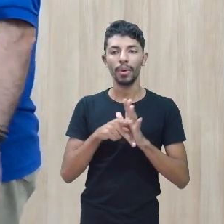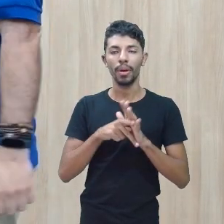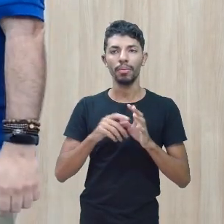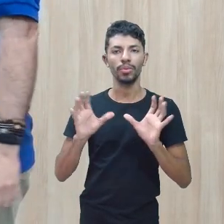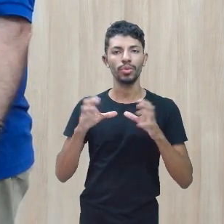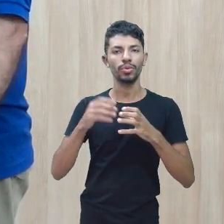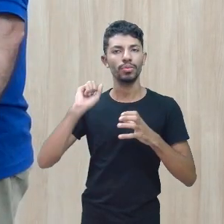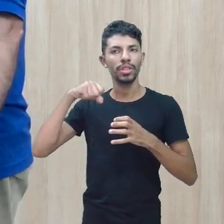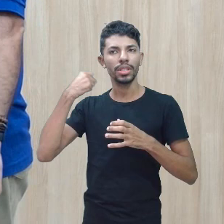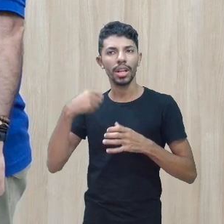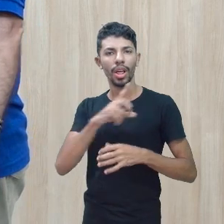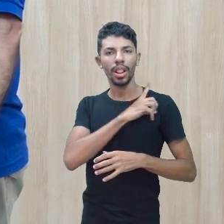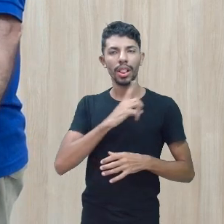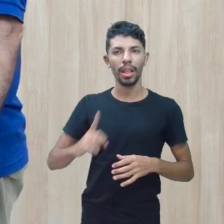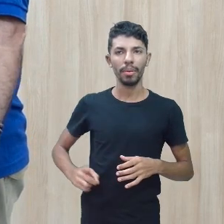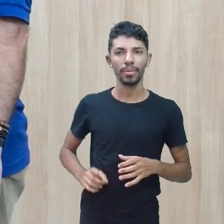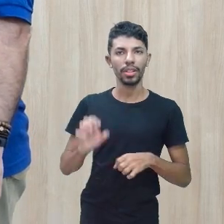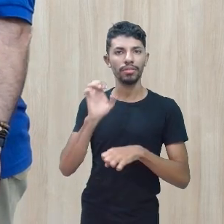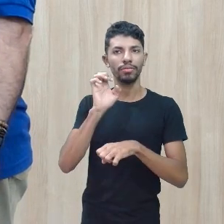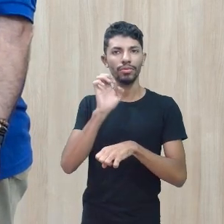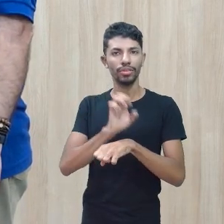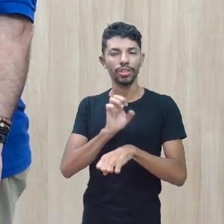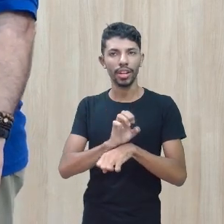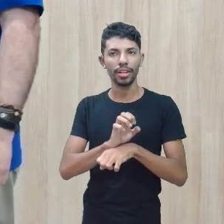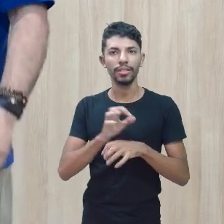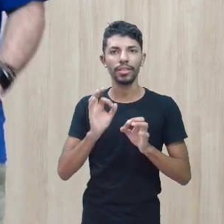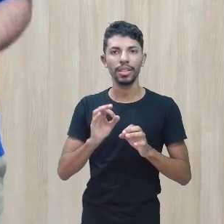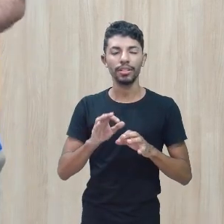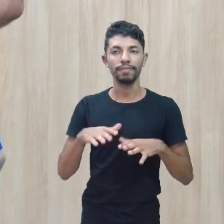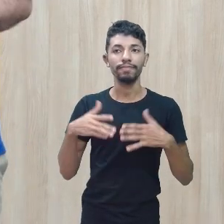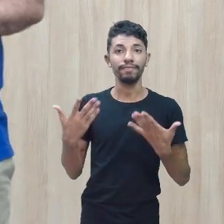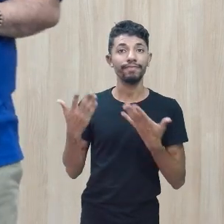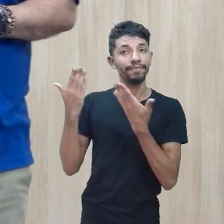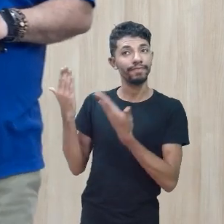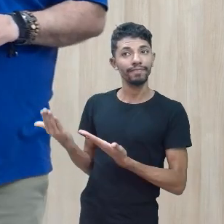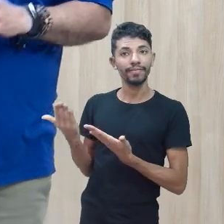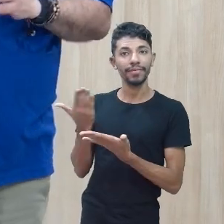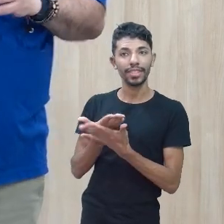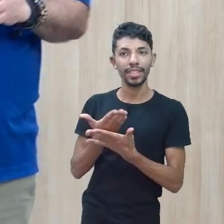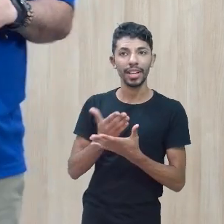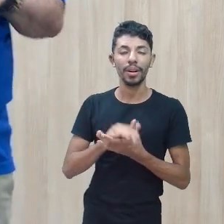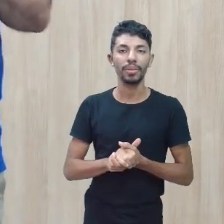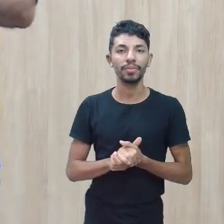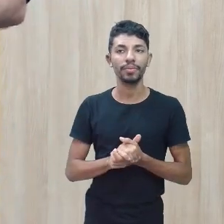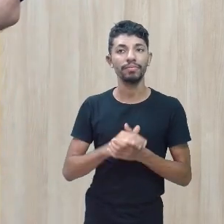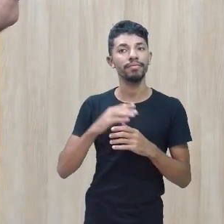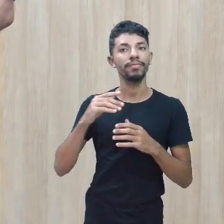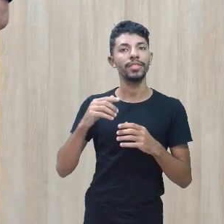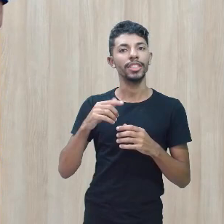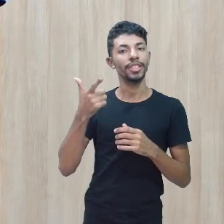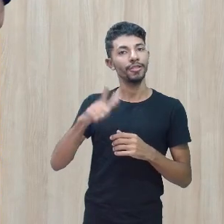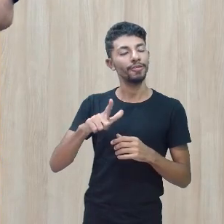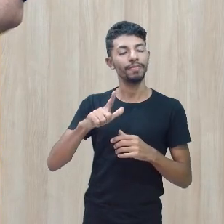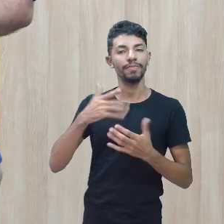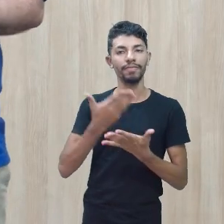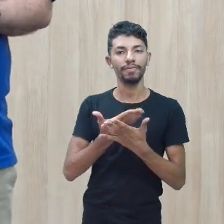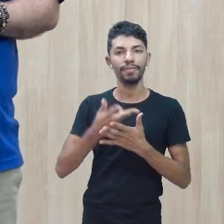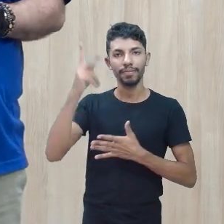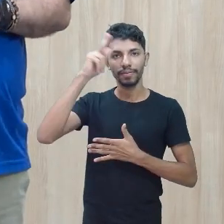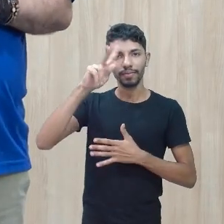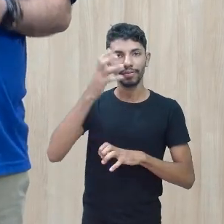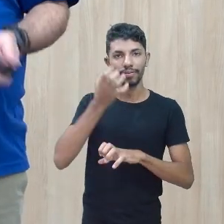mais, é isso, gente. E essa foi mais uma aula de História.